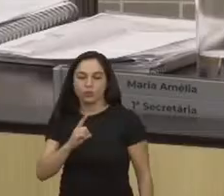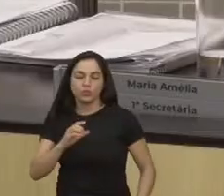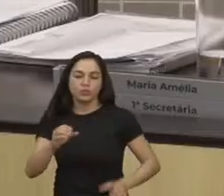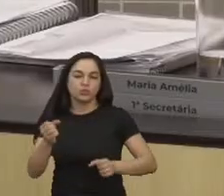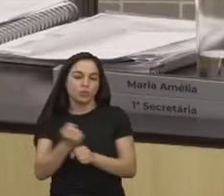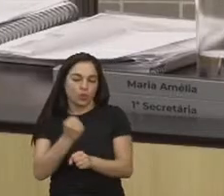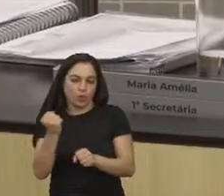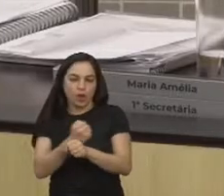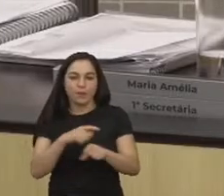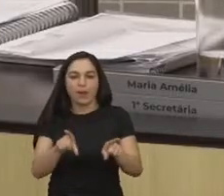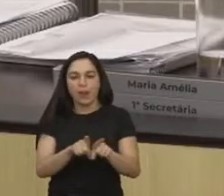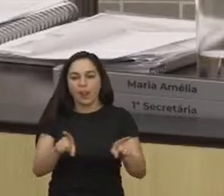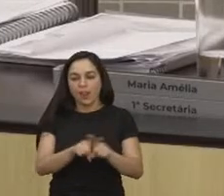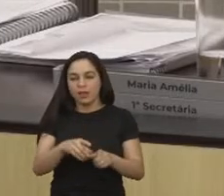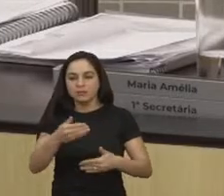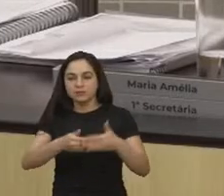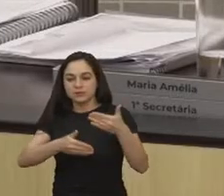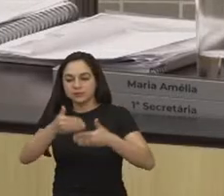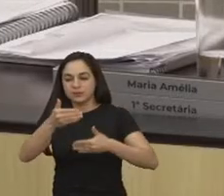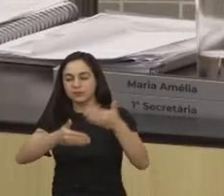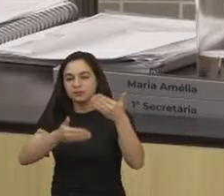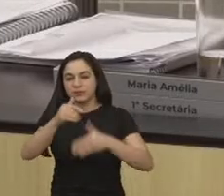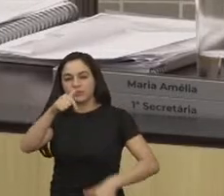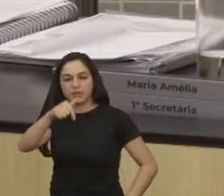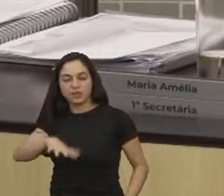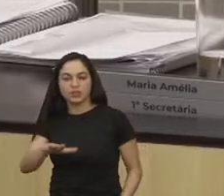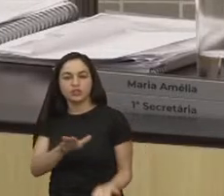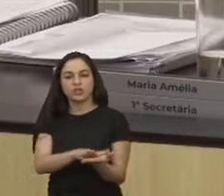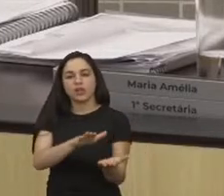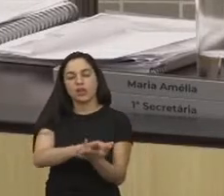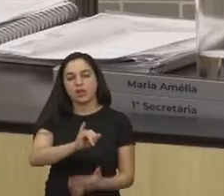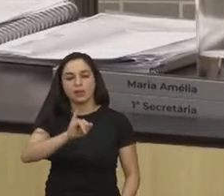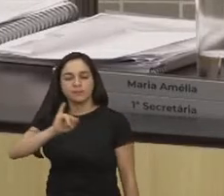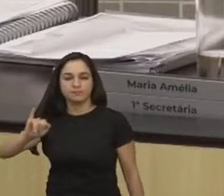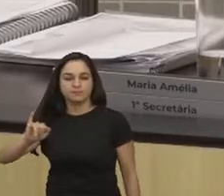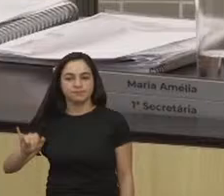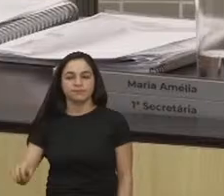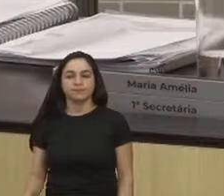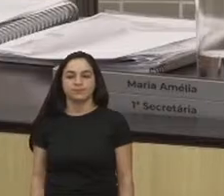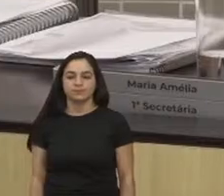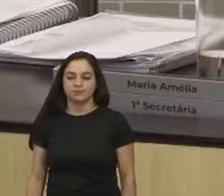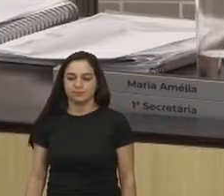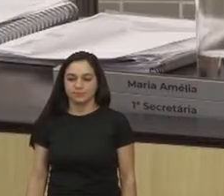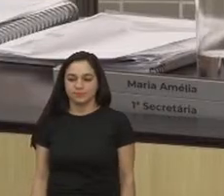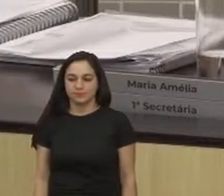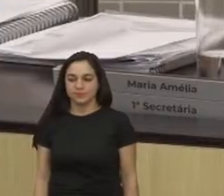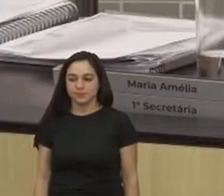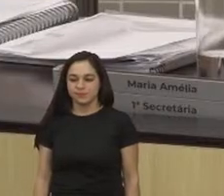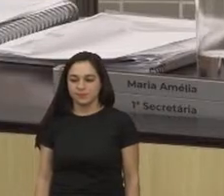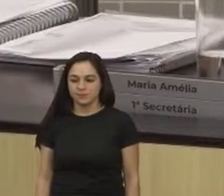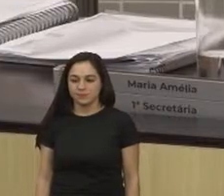e Edificações do município de Jacareí e dá outras providências.